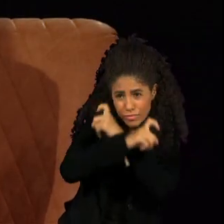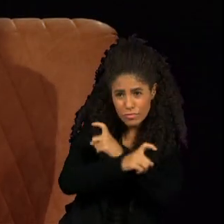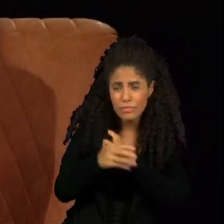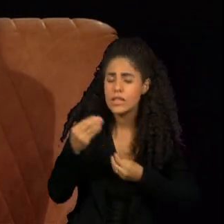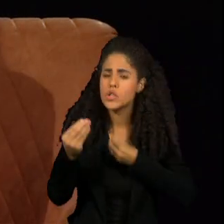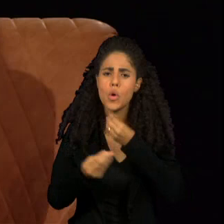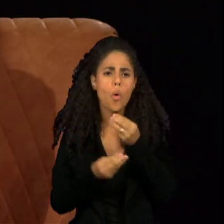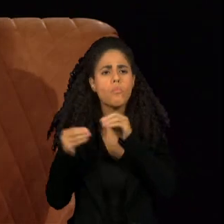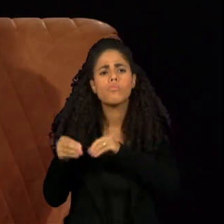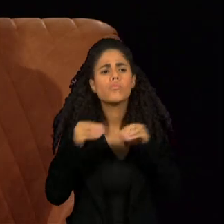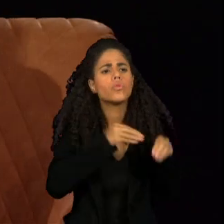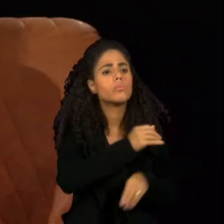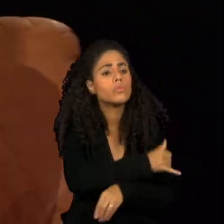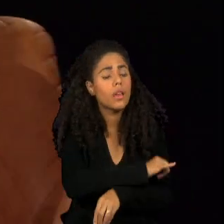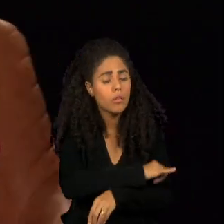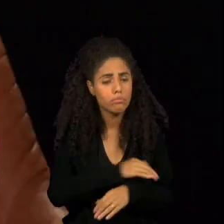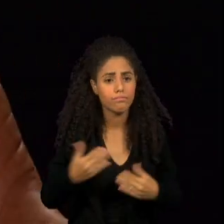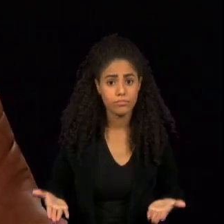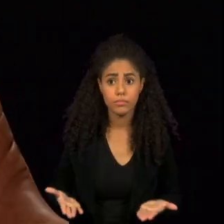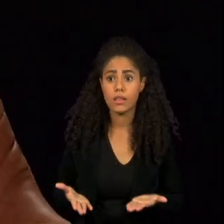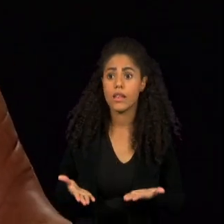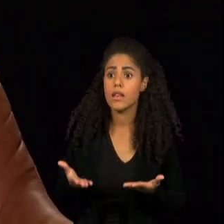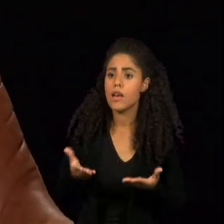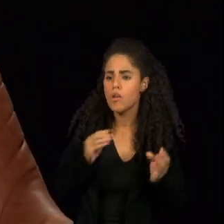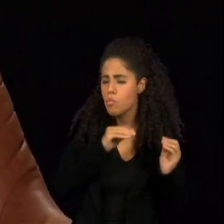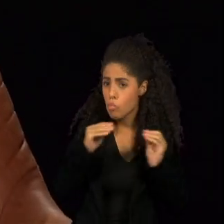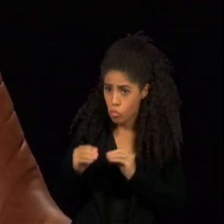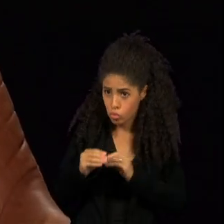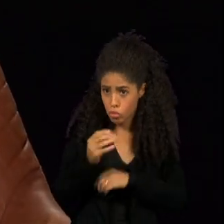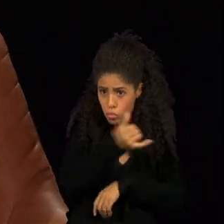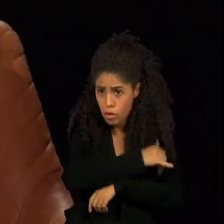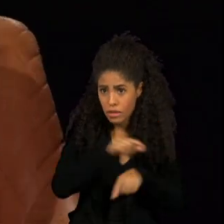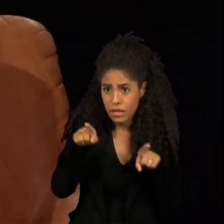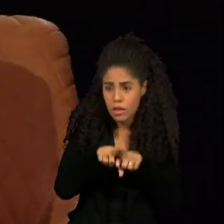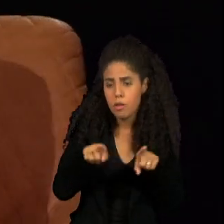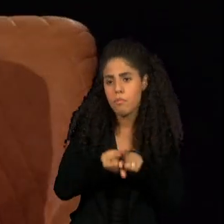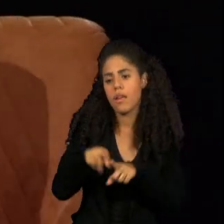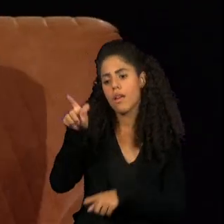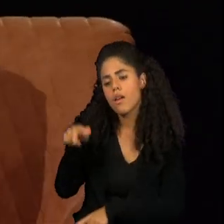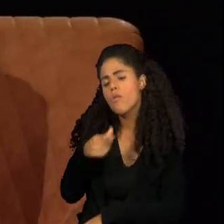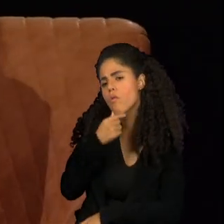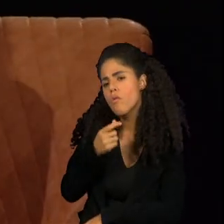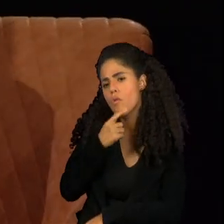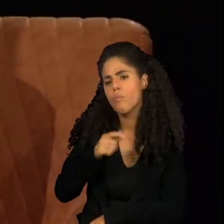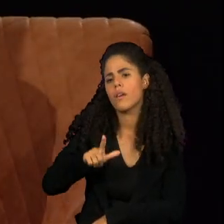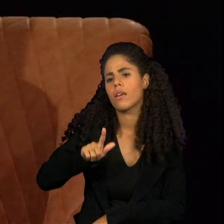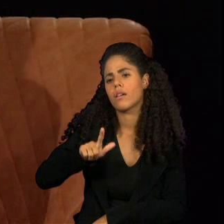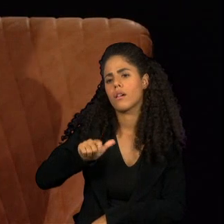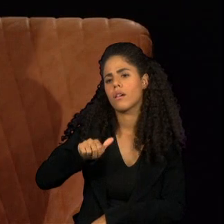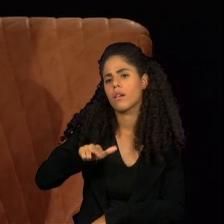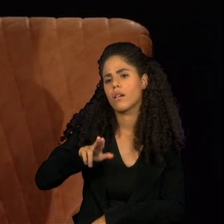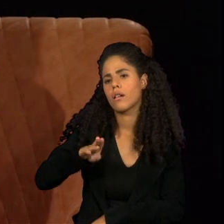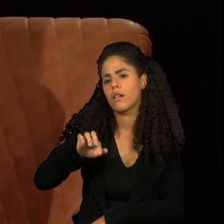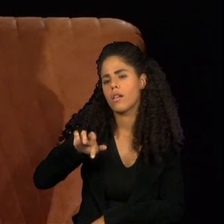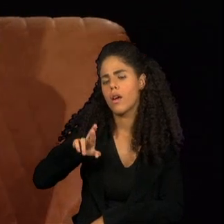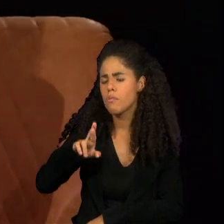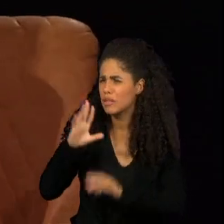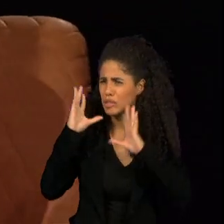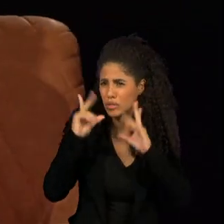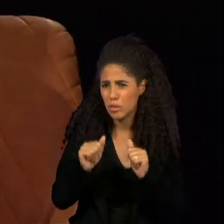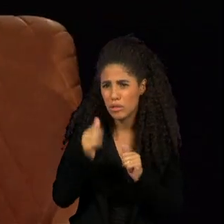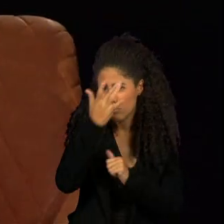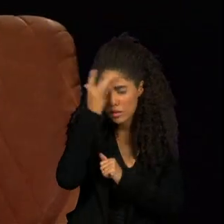ambiente? Sim. Ele foi, o Glauber, e eu também. Nem o Glauber suportaria mais a Bahia. A nossa geração toda foi embora,